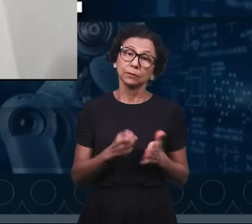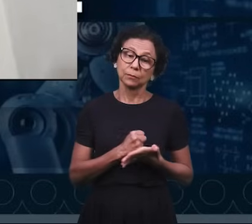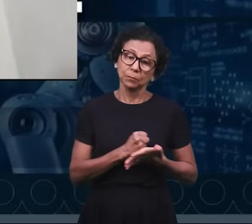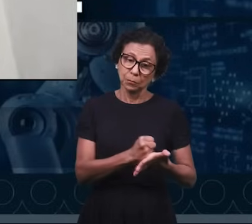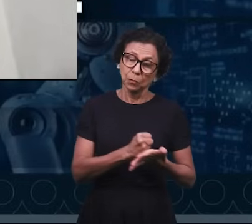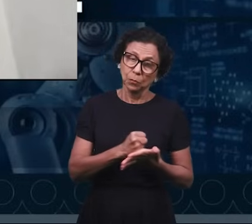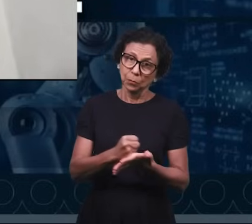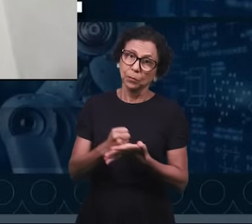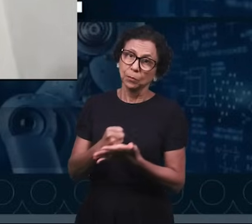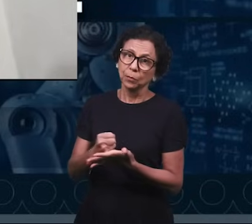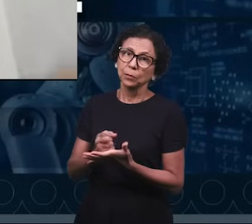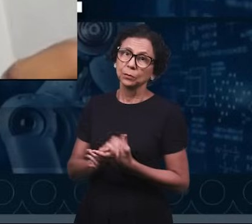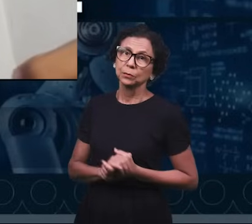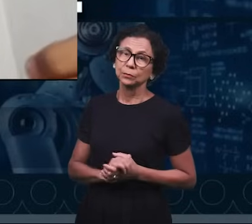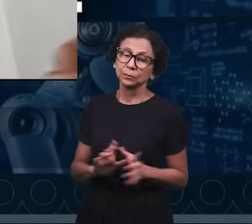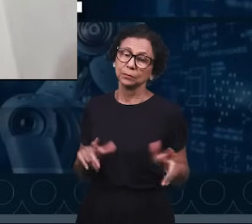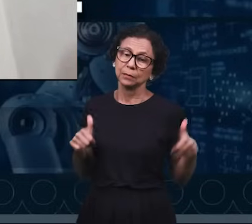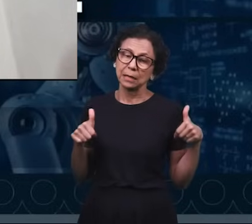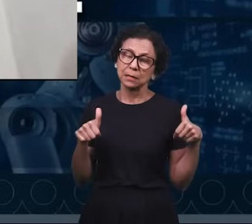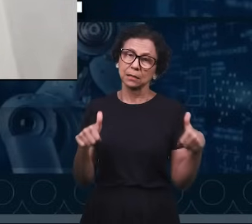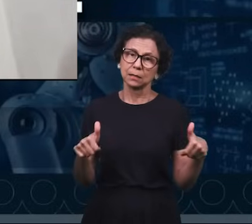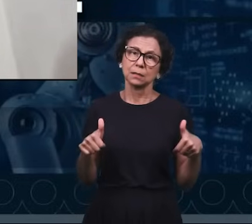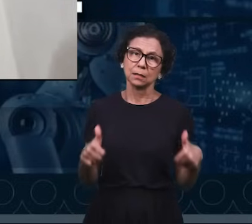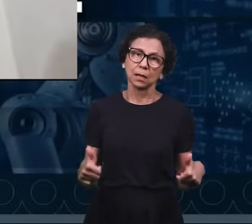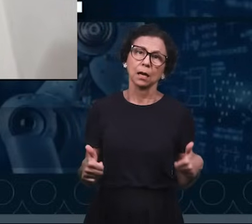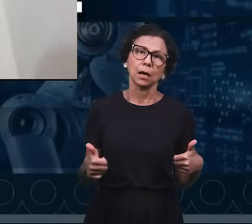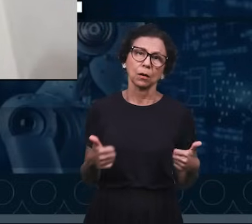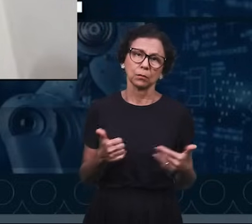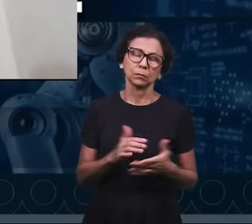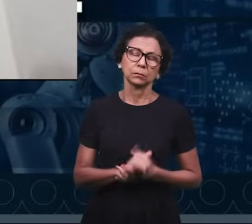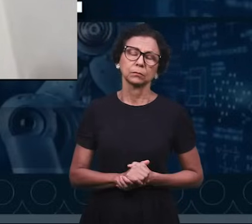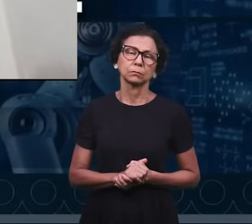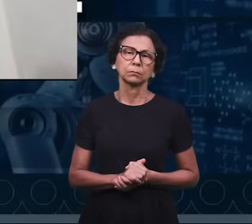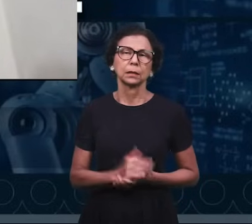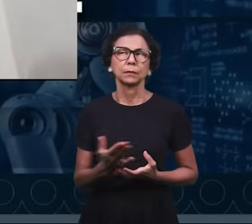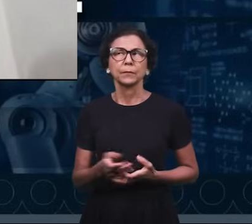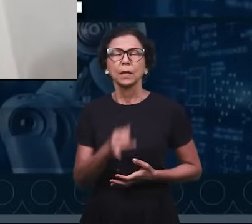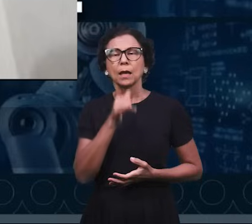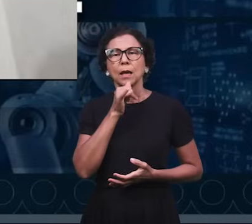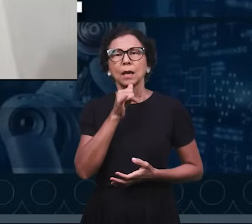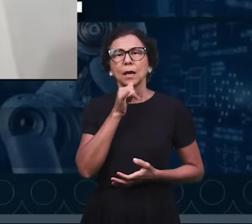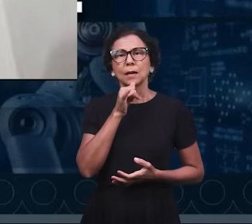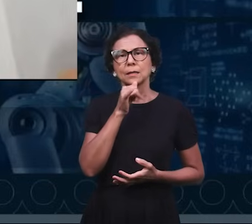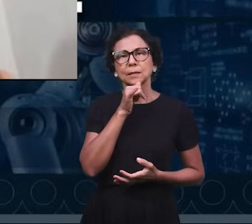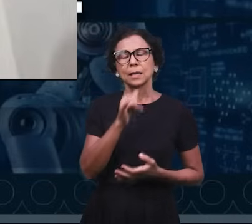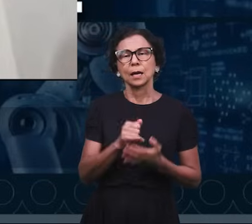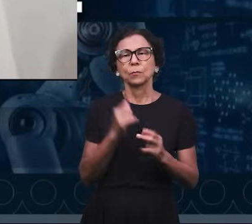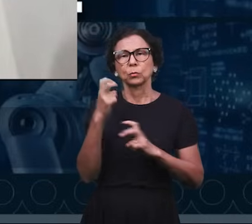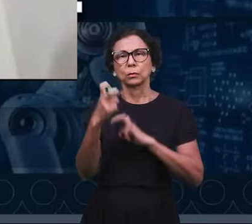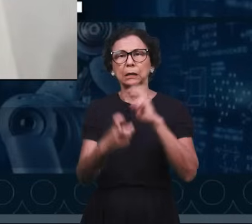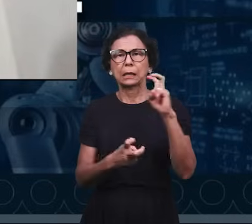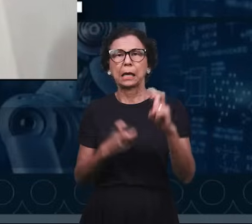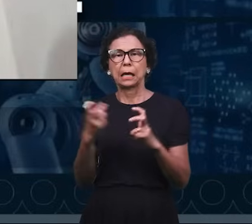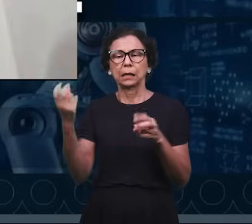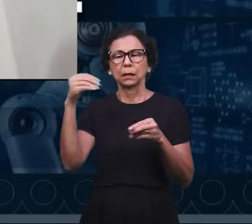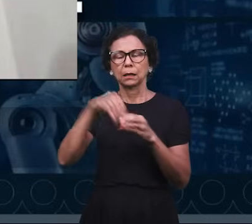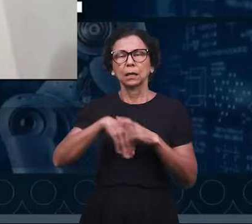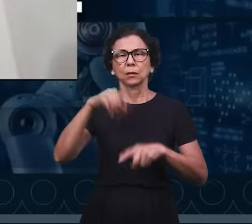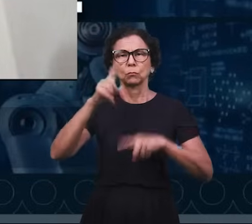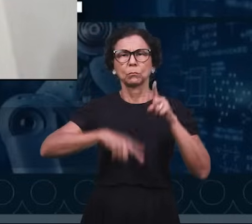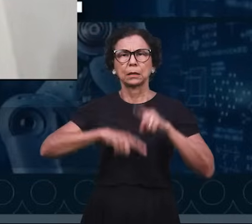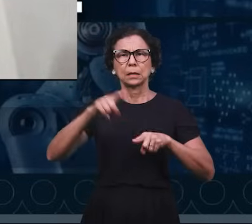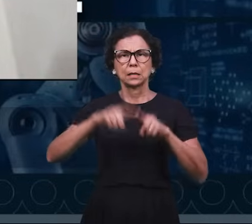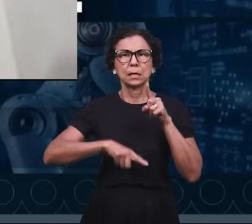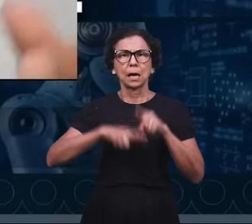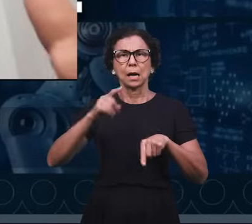quê? Para que se carregue mais quantidade, né, de materiais. A questão também da observação,